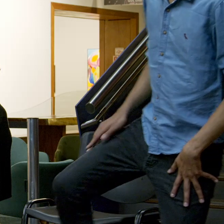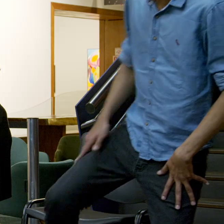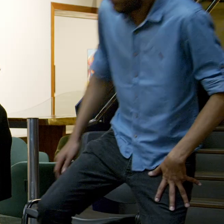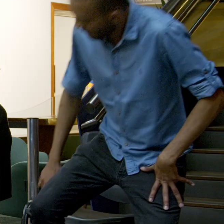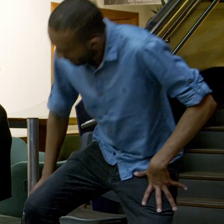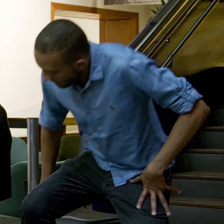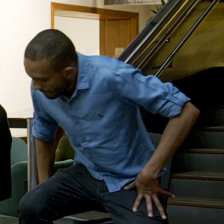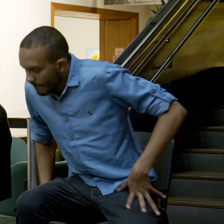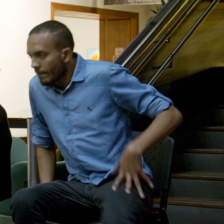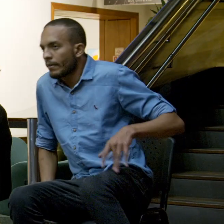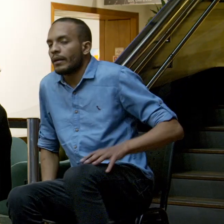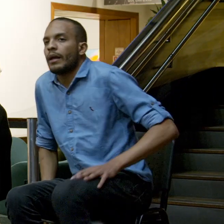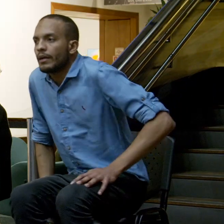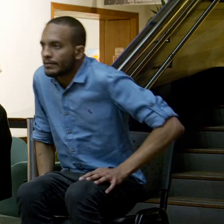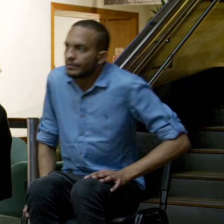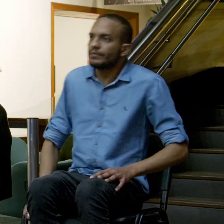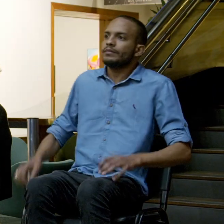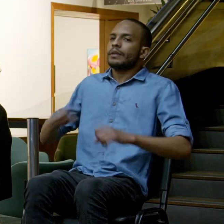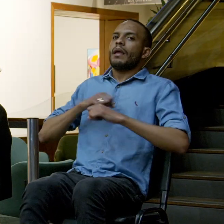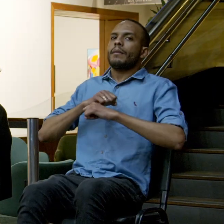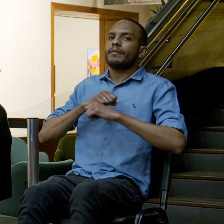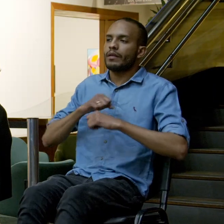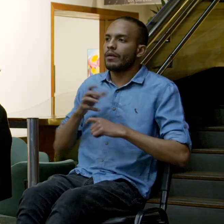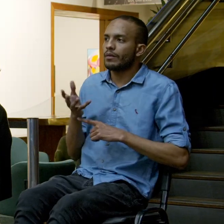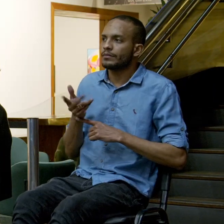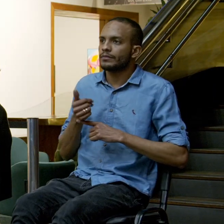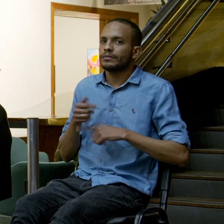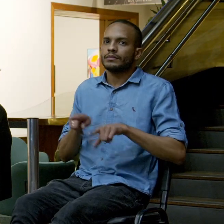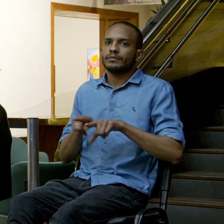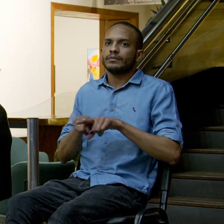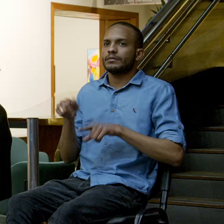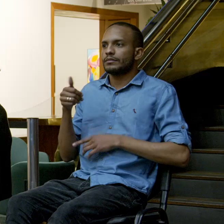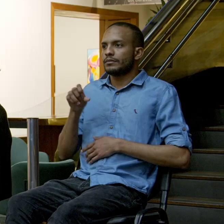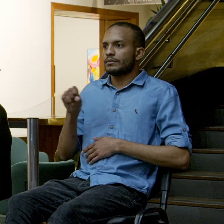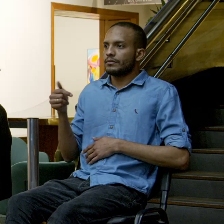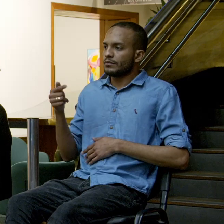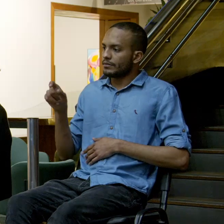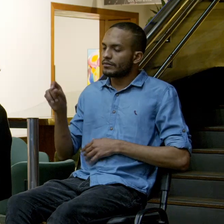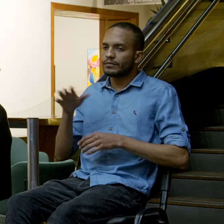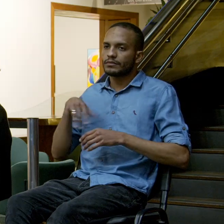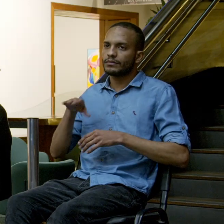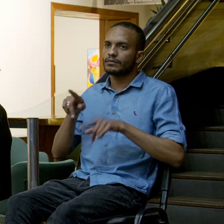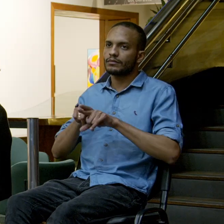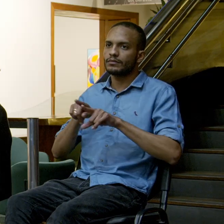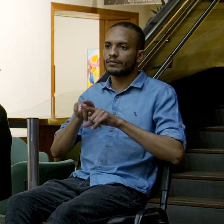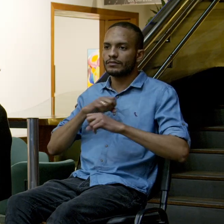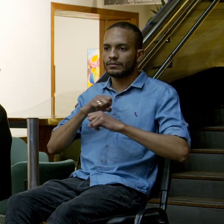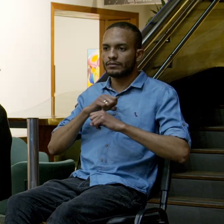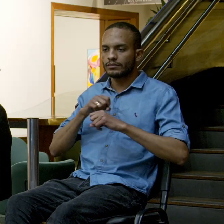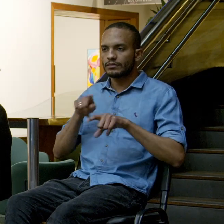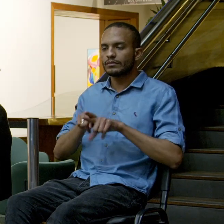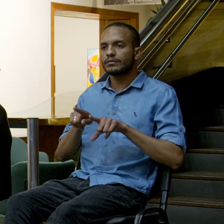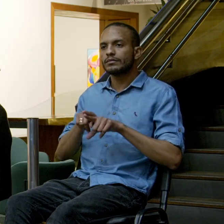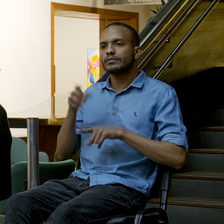de 1979 com Arroz e Feijão. Também em 67, por exemplo, a xilogravura Glu Glu Glu Glu, cavada